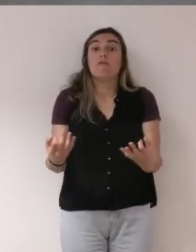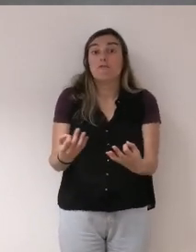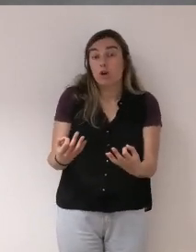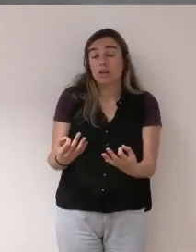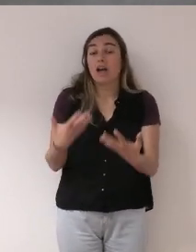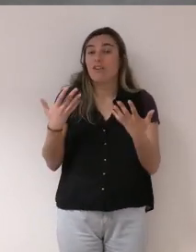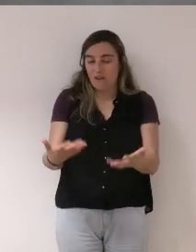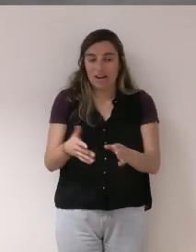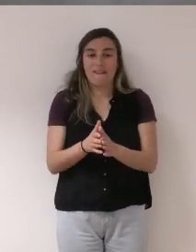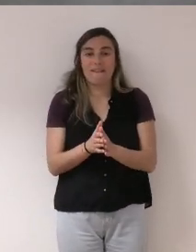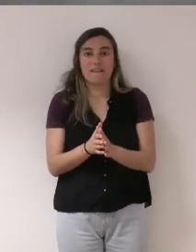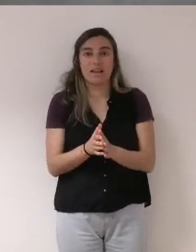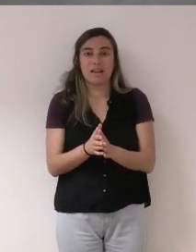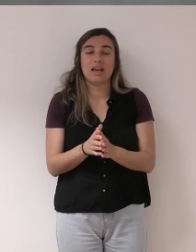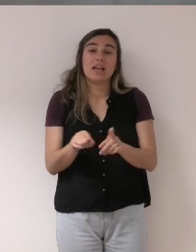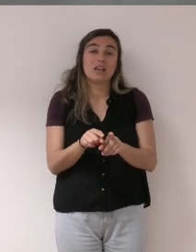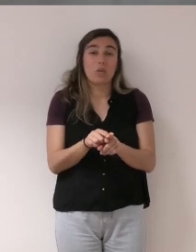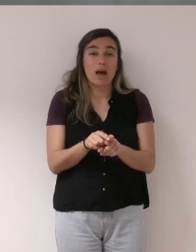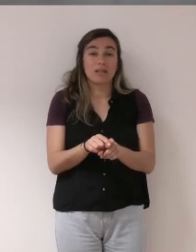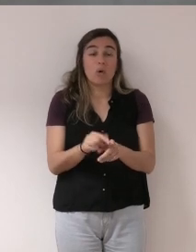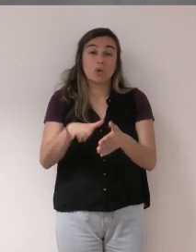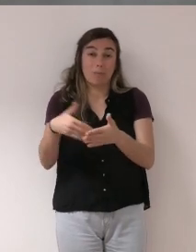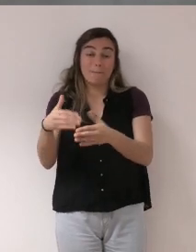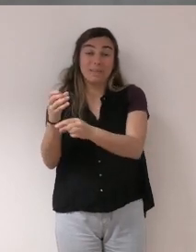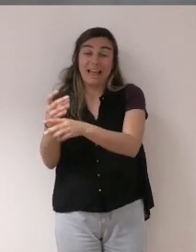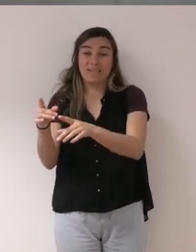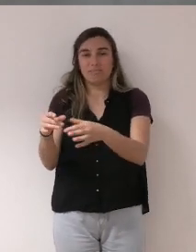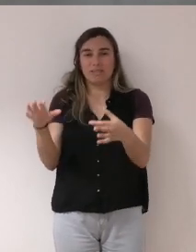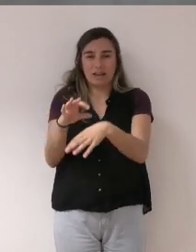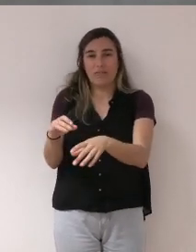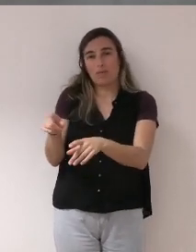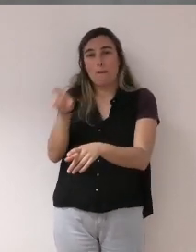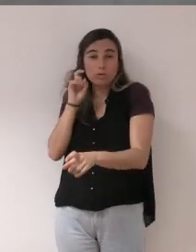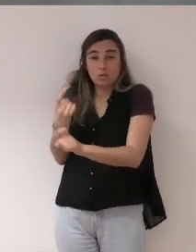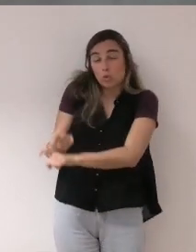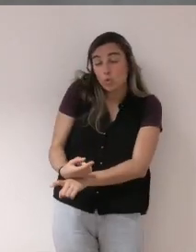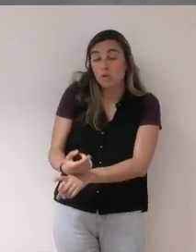agora passando para o plano das vanguardas, há muito que compreendemos que